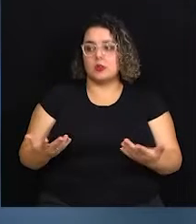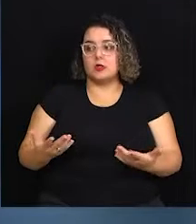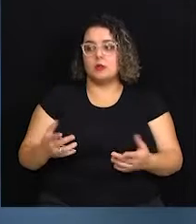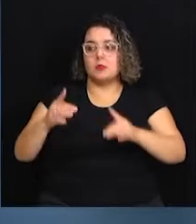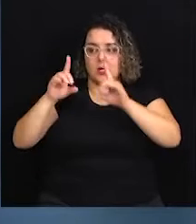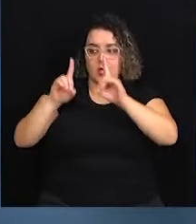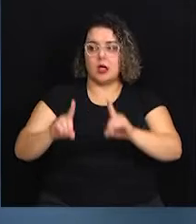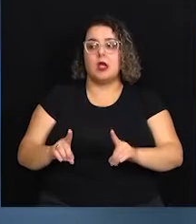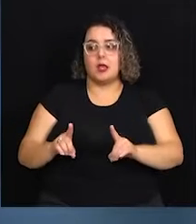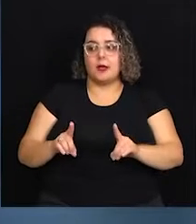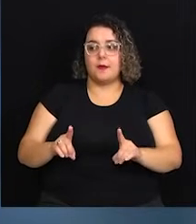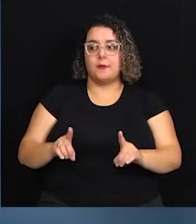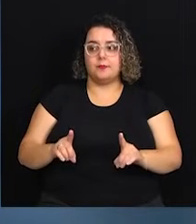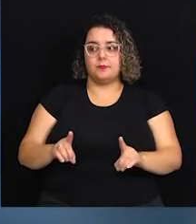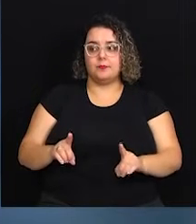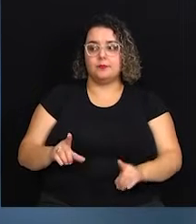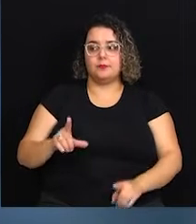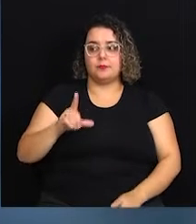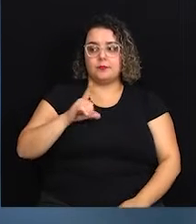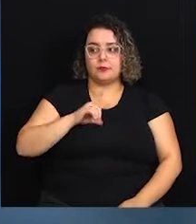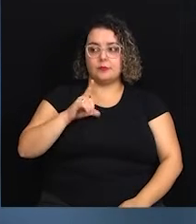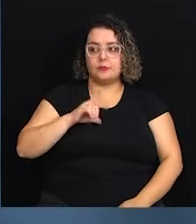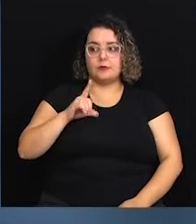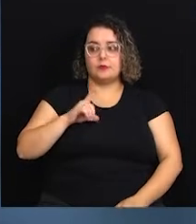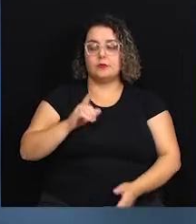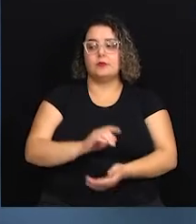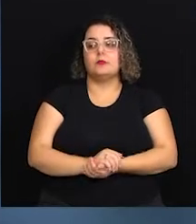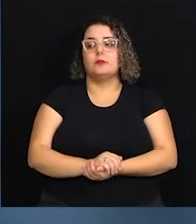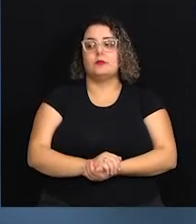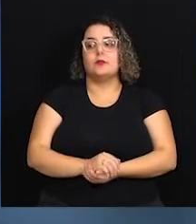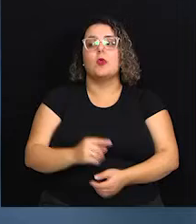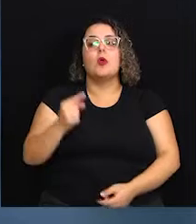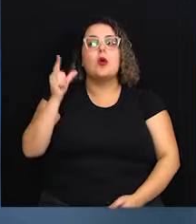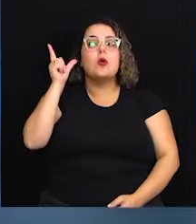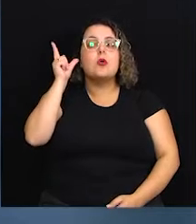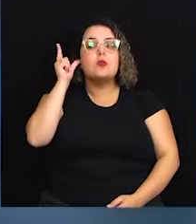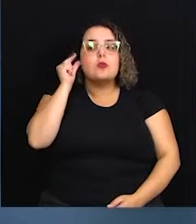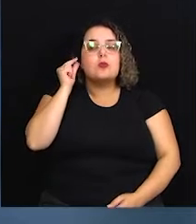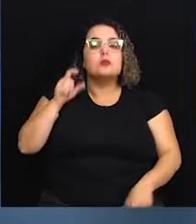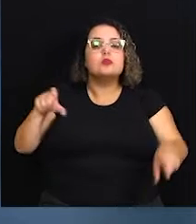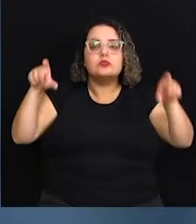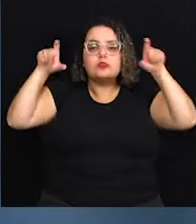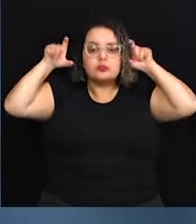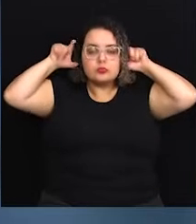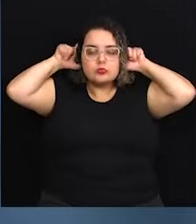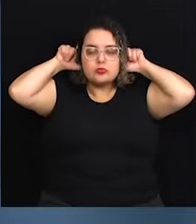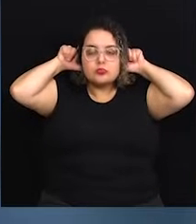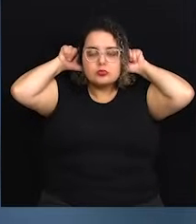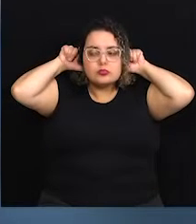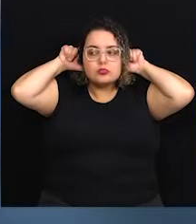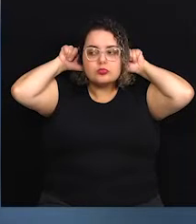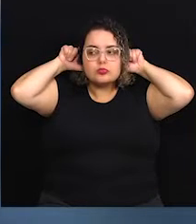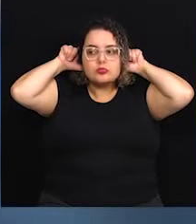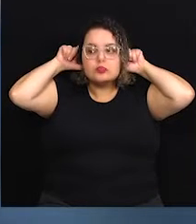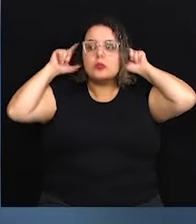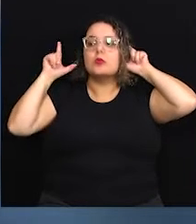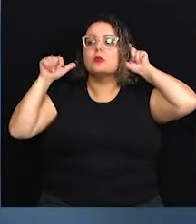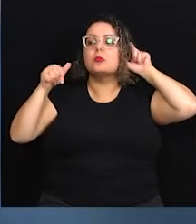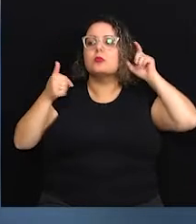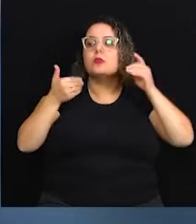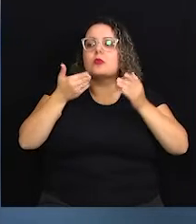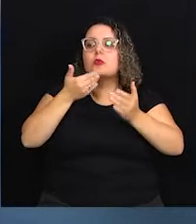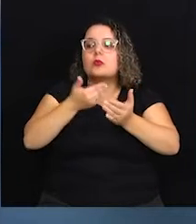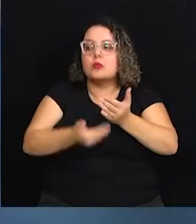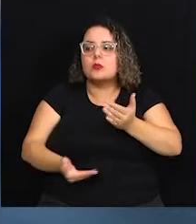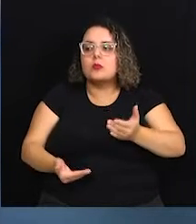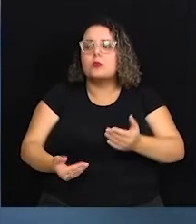minha deficiência é assim, eu tenho uma retinose pigmentar, perdi minha audição, que eu uso aparelho nos 2 ouvidos, depois eu perdi o campo